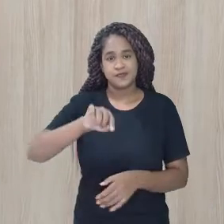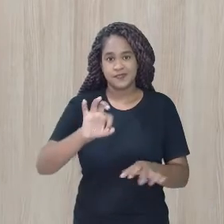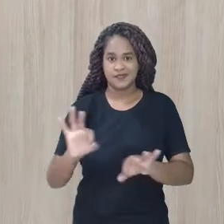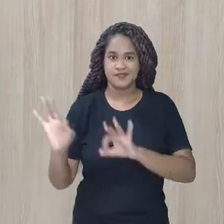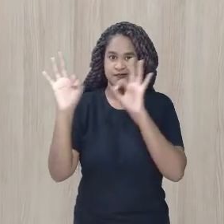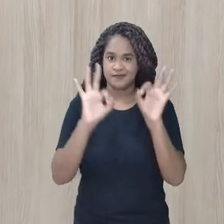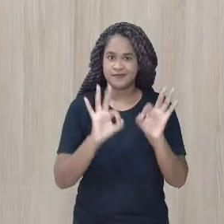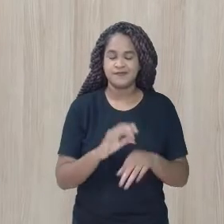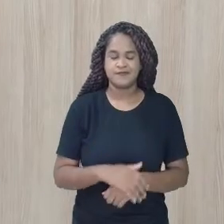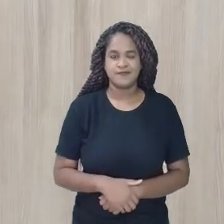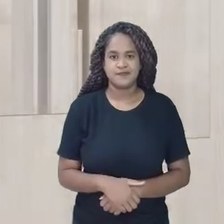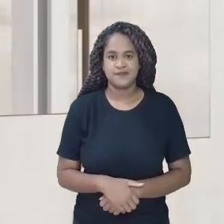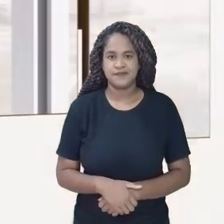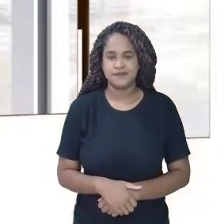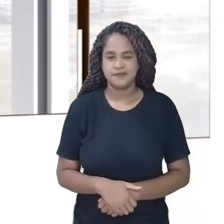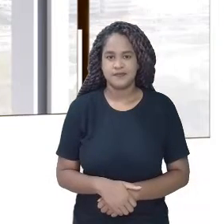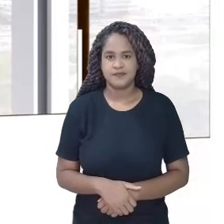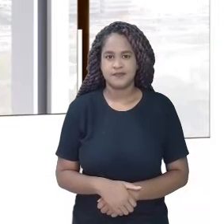agora.